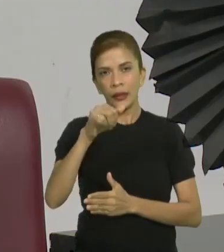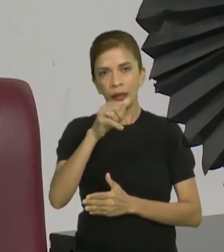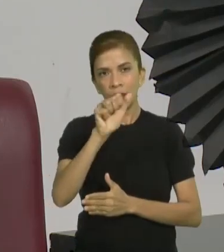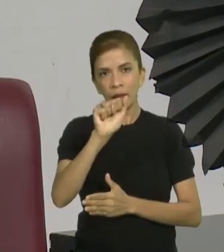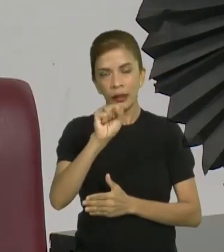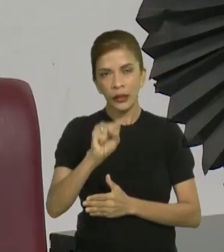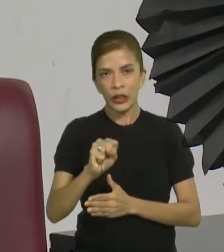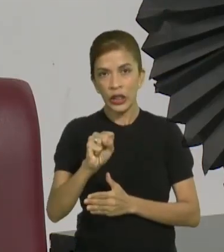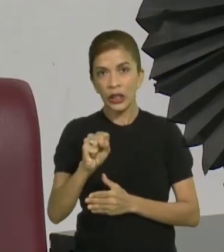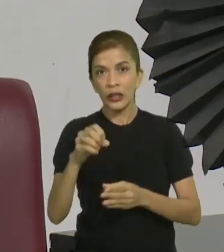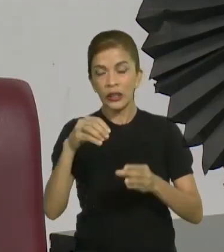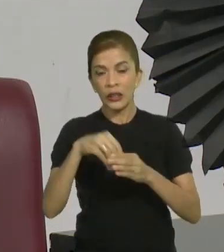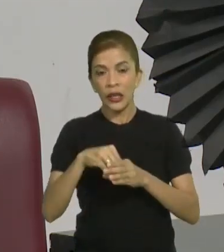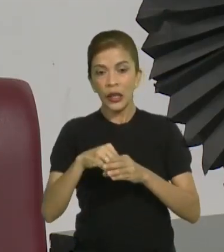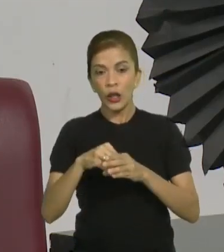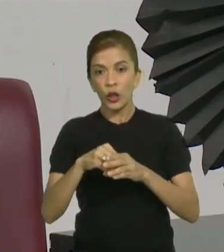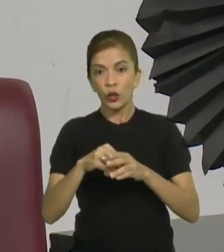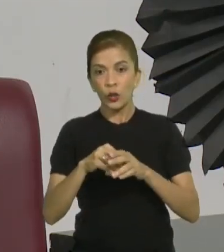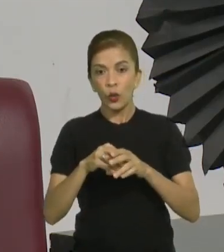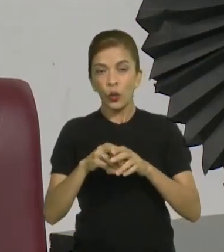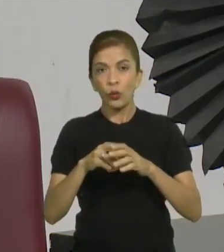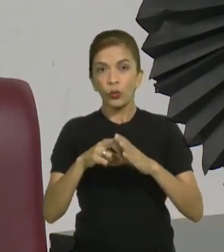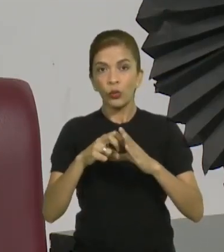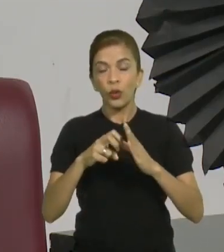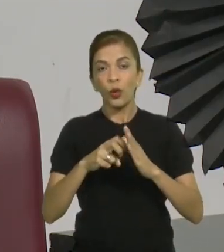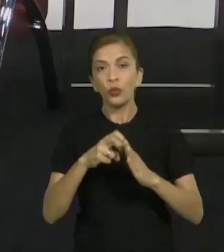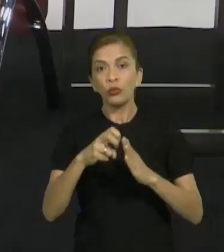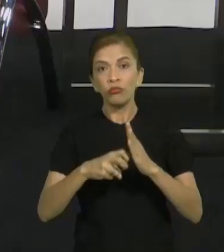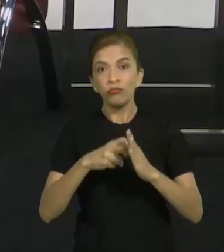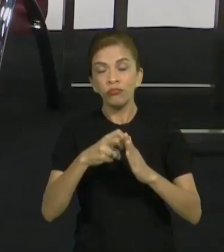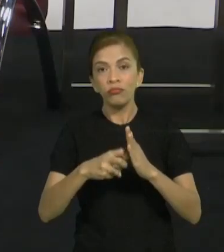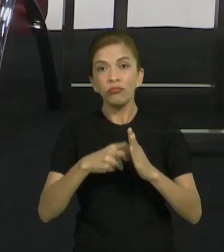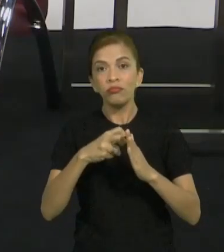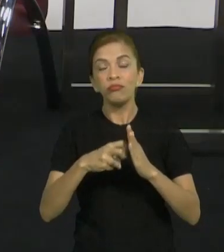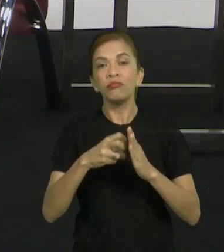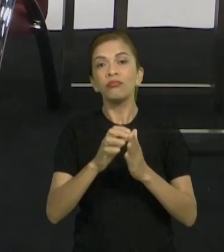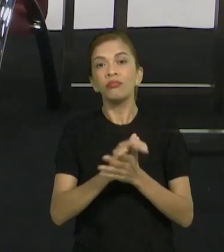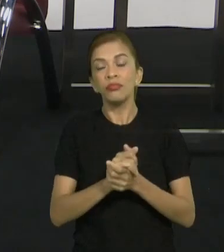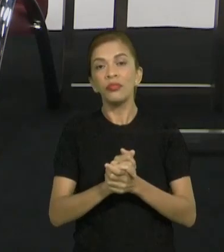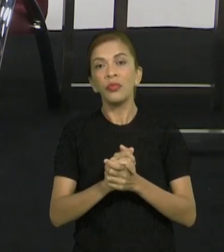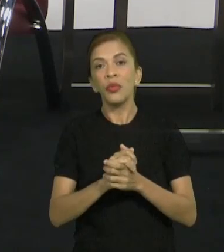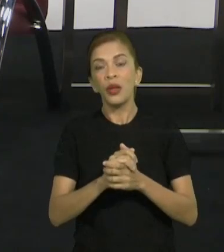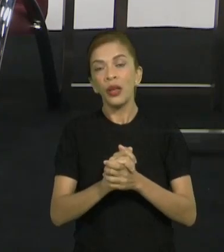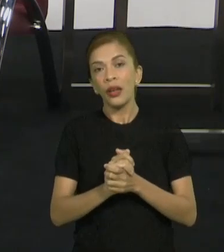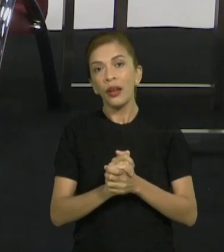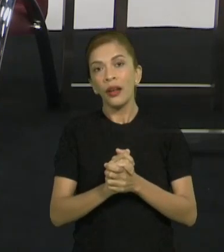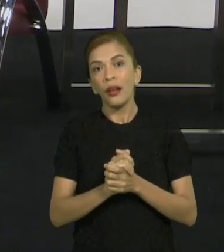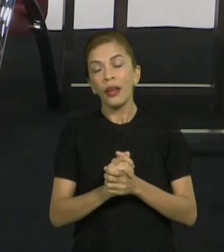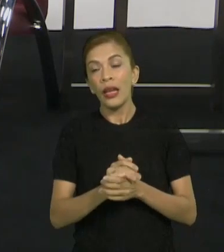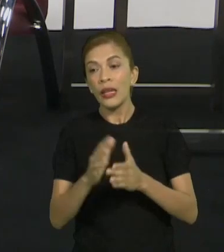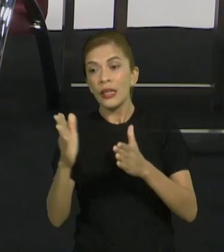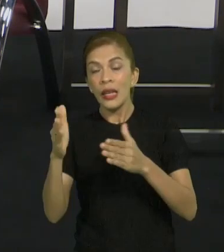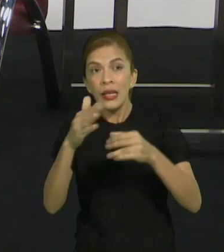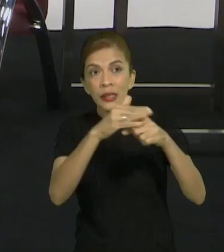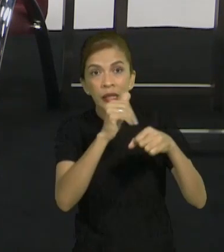da Vale. Legal, foi muito, né? foi uma experiência muito legal. Dentro do trem, recebendo os passageiros, mostrando a nossa cultura,